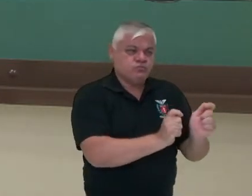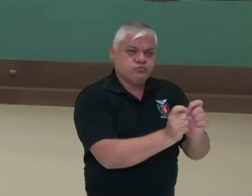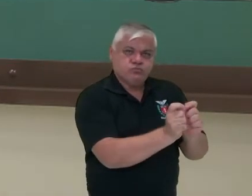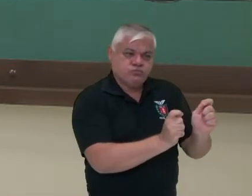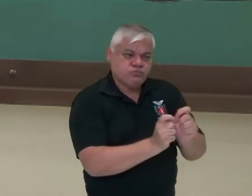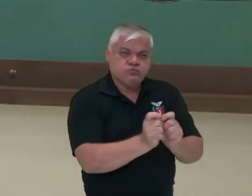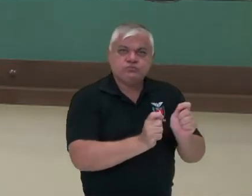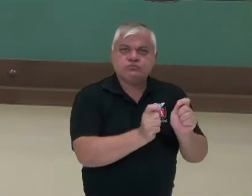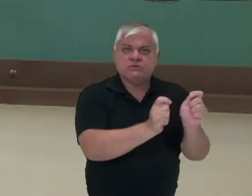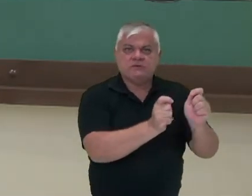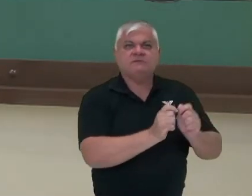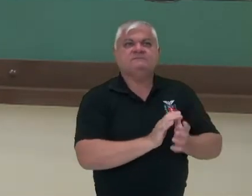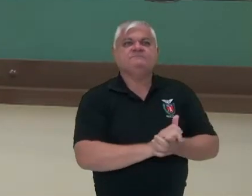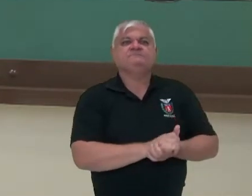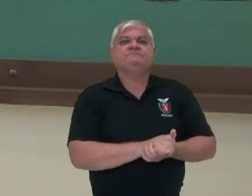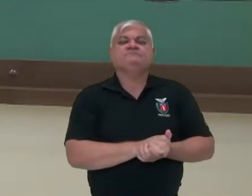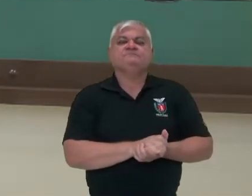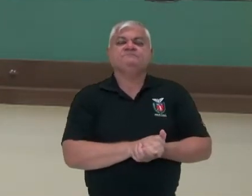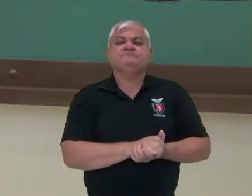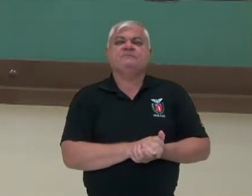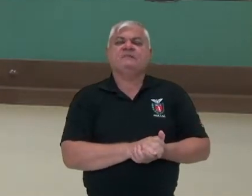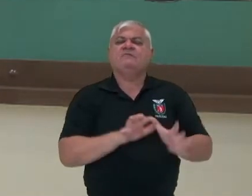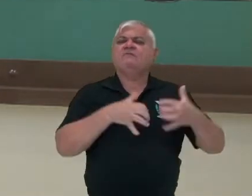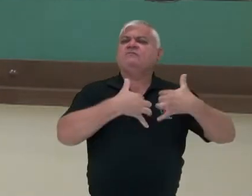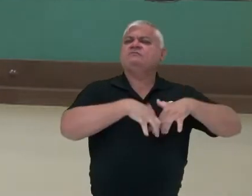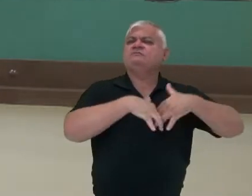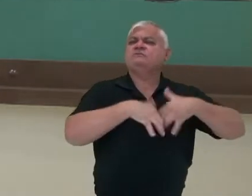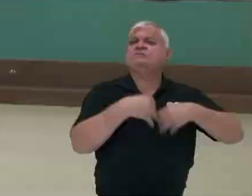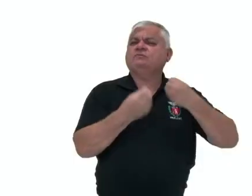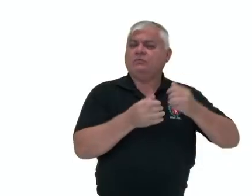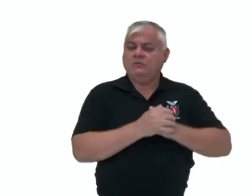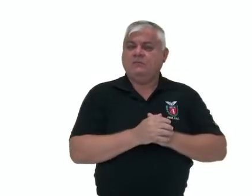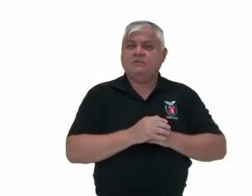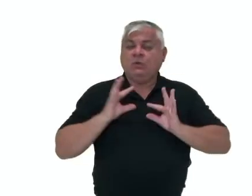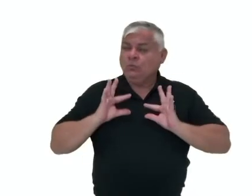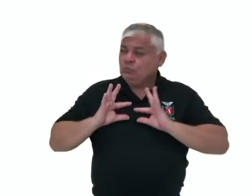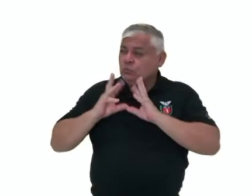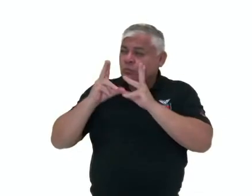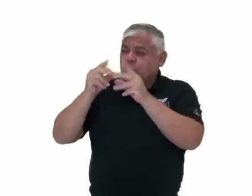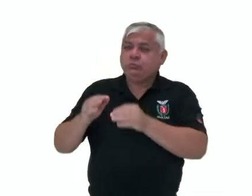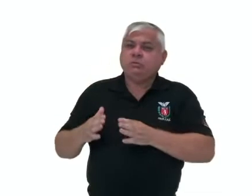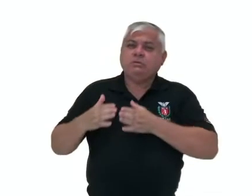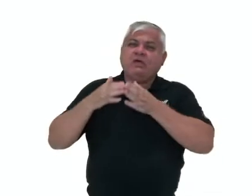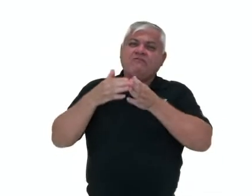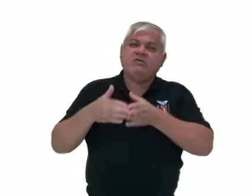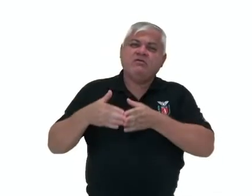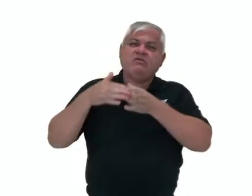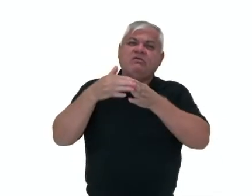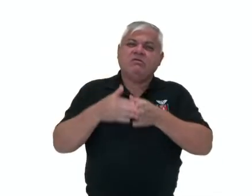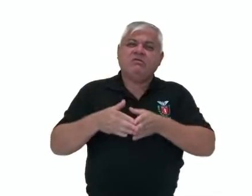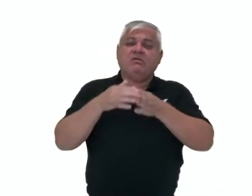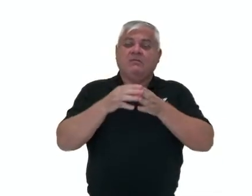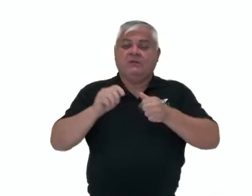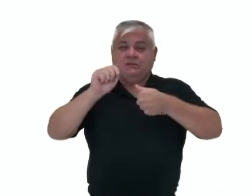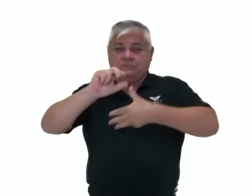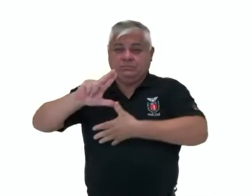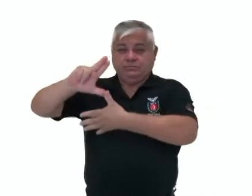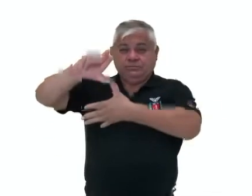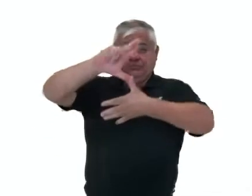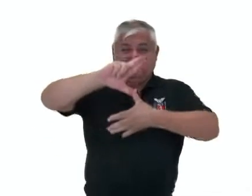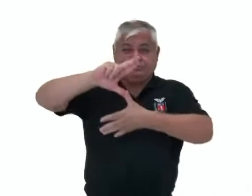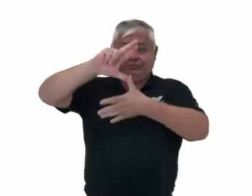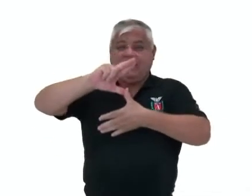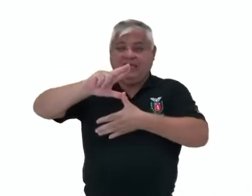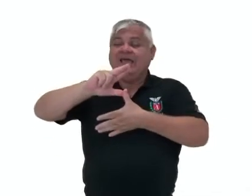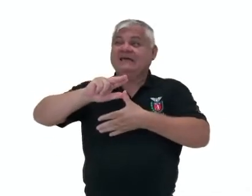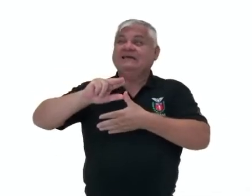essa navegação. Como funcionava? Veja, os navios que faziam comércio entre Espanha e a América só podiam sair